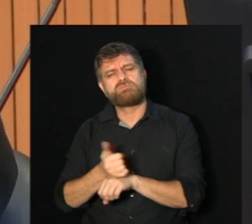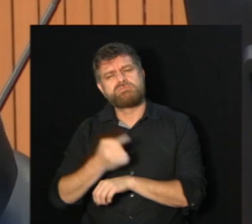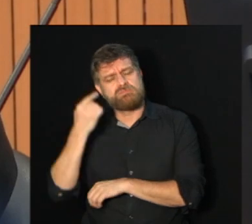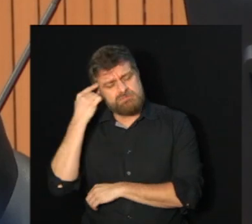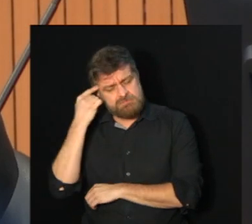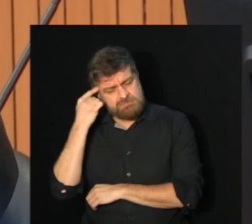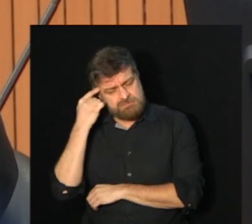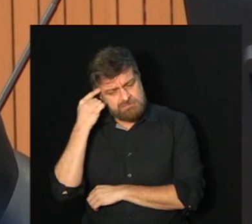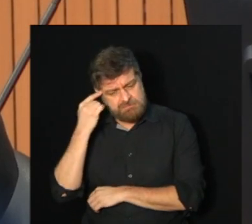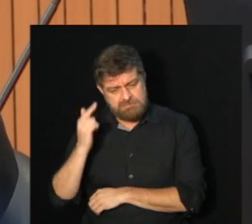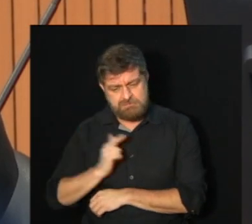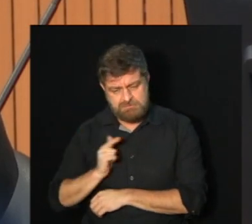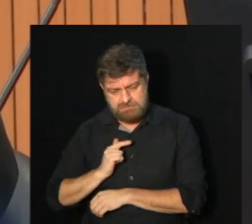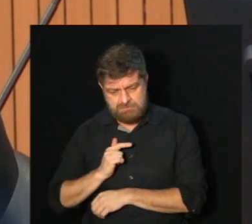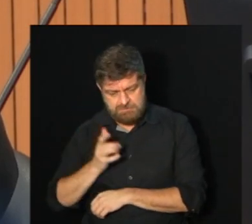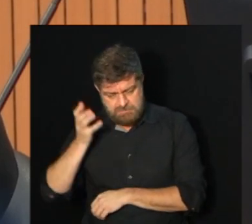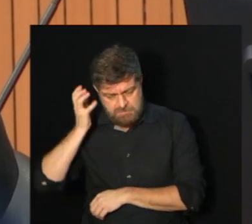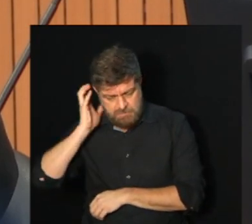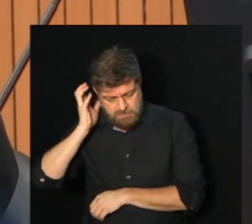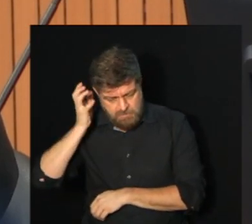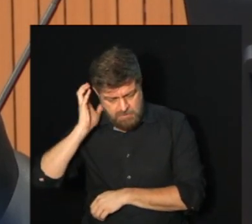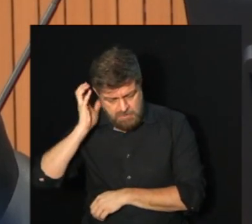puxa, será que o radioamador